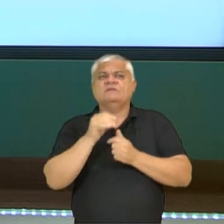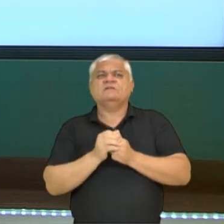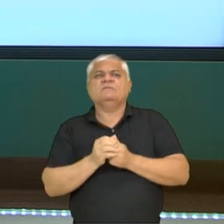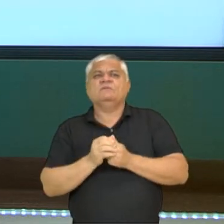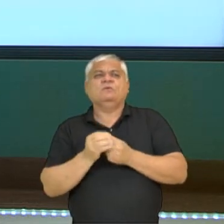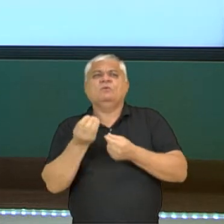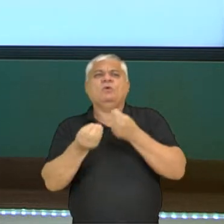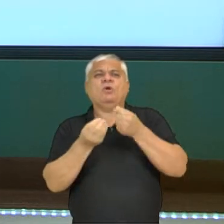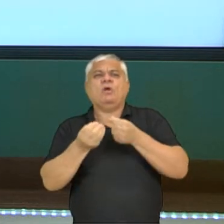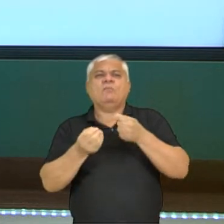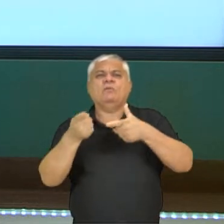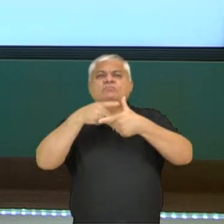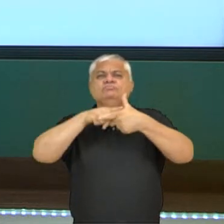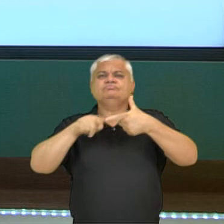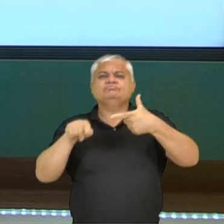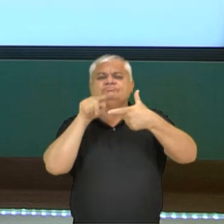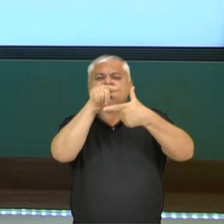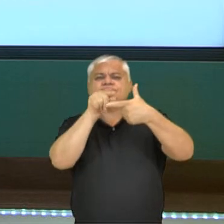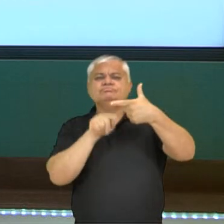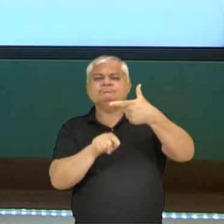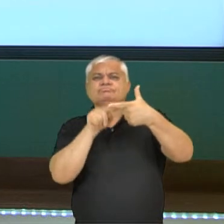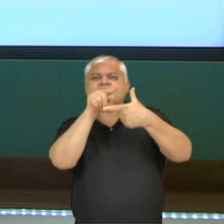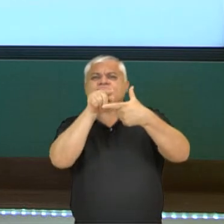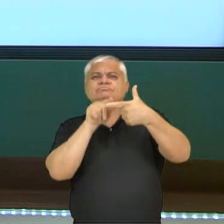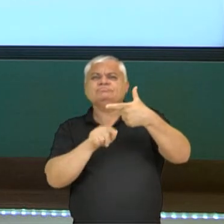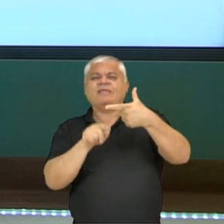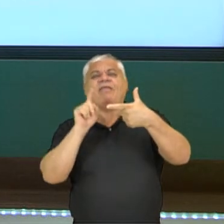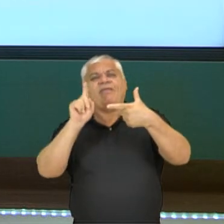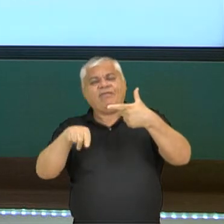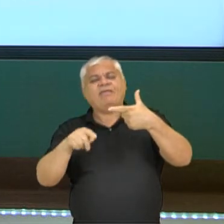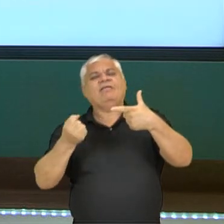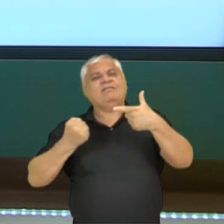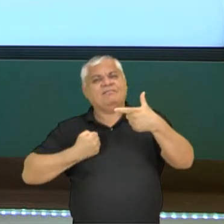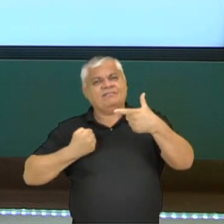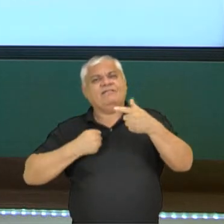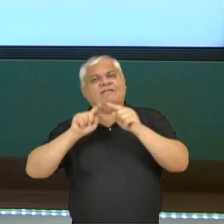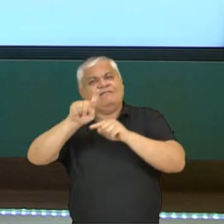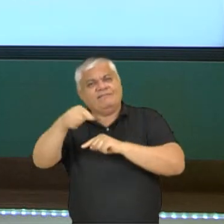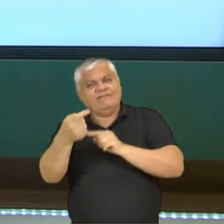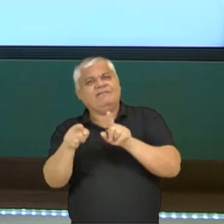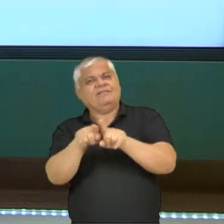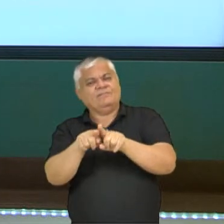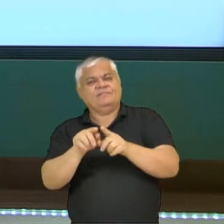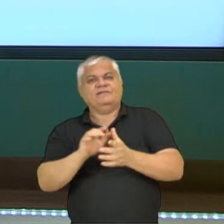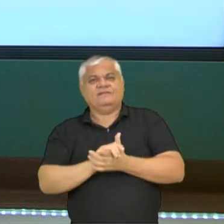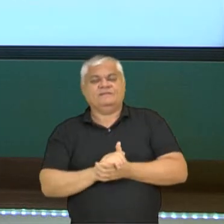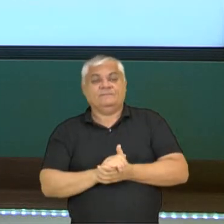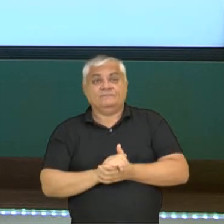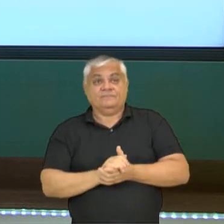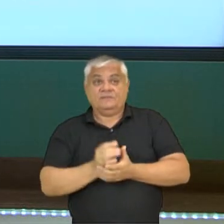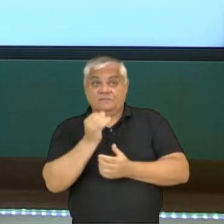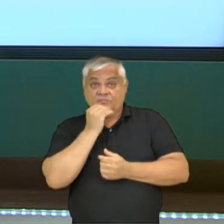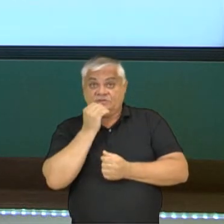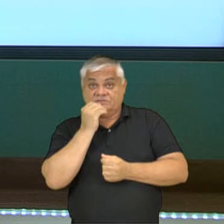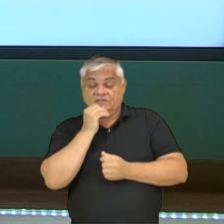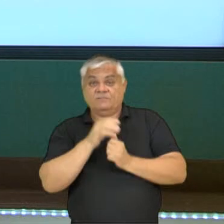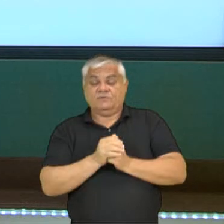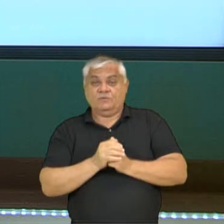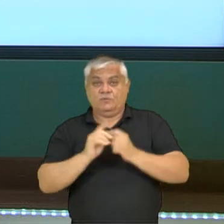frações. A fração é uma representação de um número decimal também. E quando efetuamos